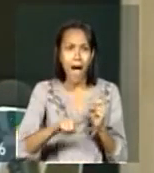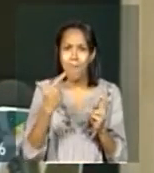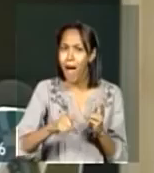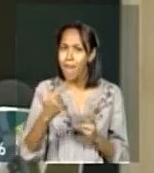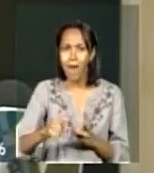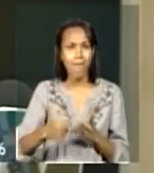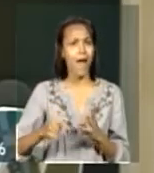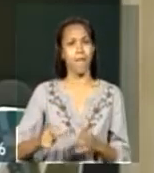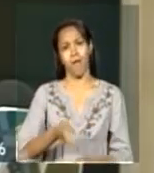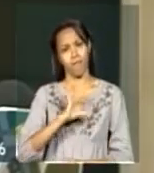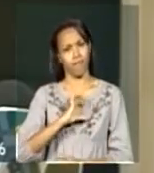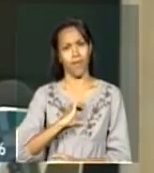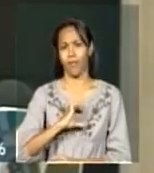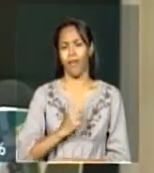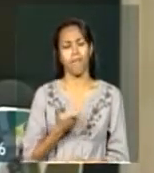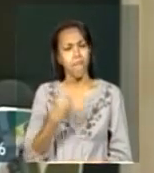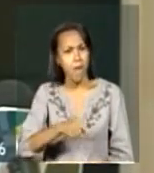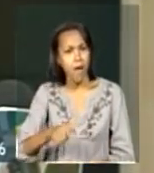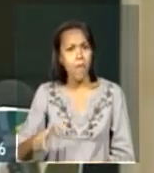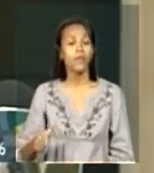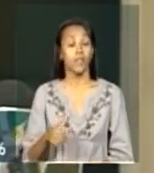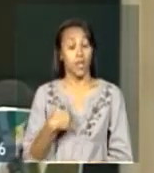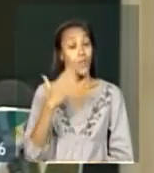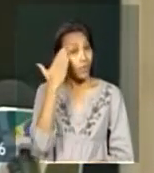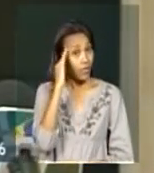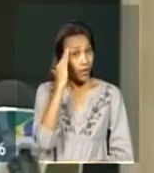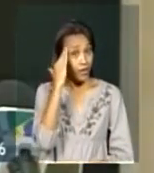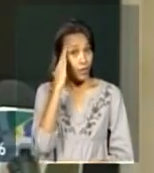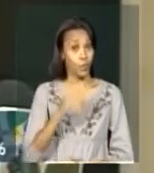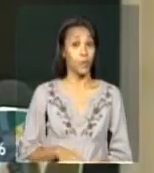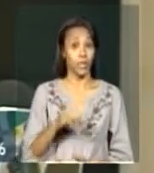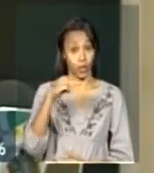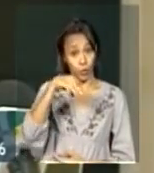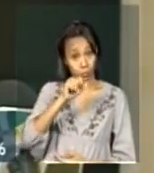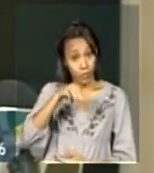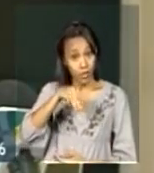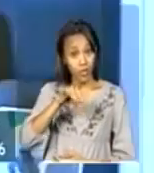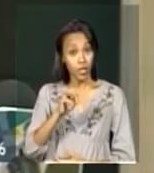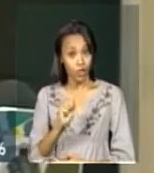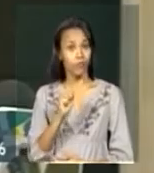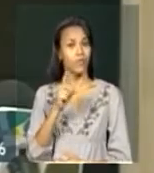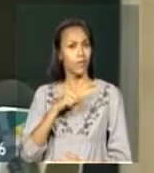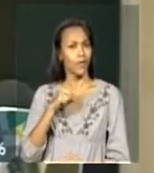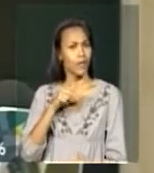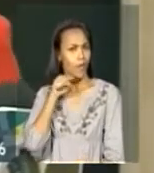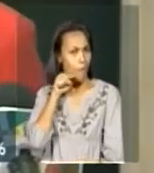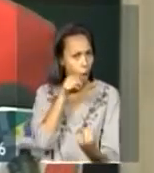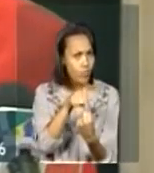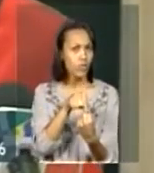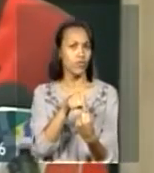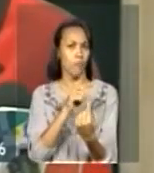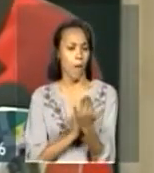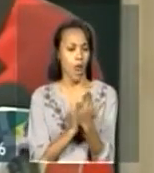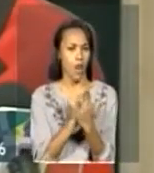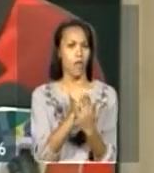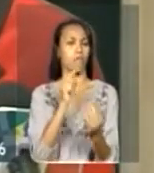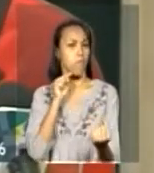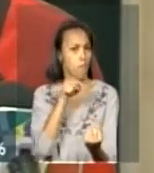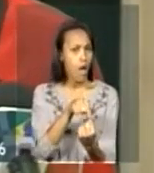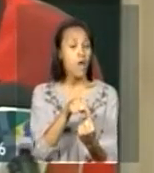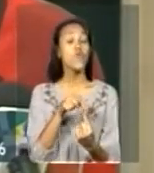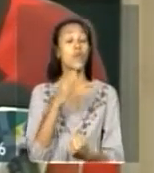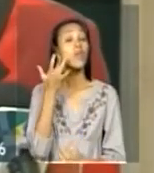possível, tá? Eu entendo que o o ministro Aldo tem de colocar suas metas. Eh, o que que